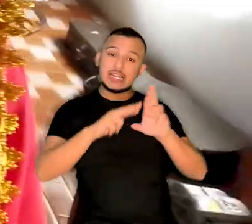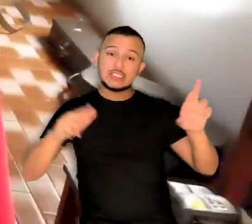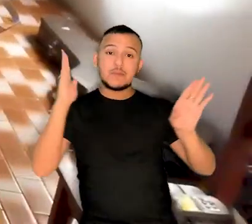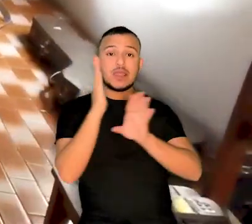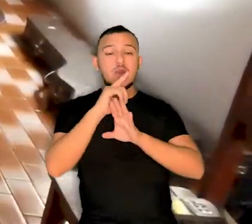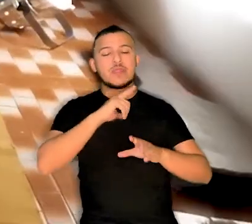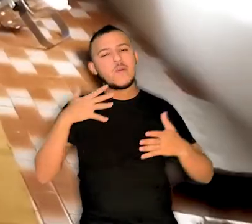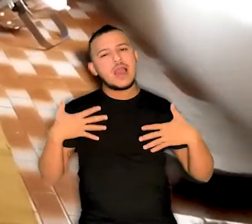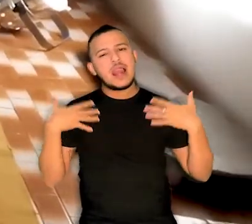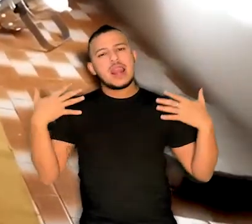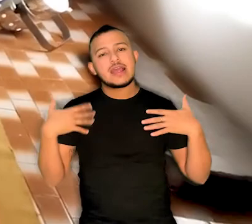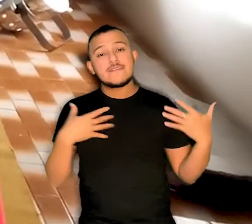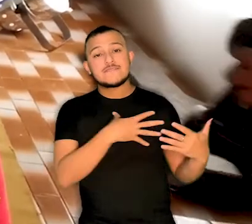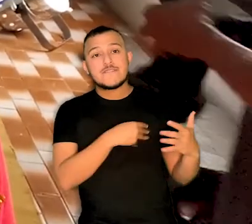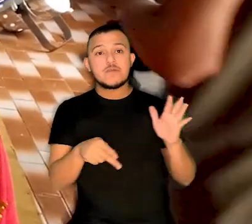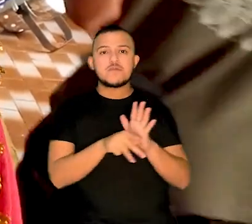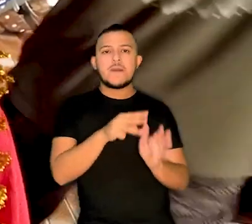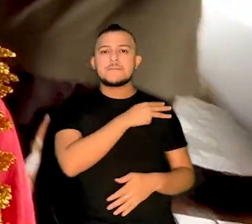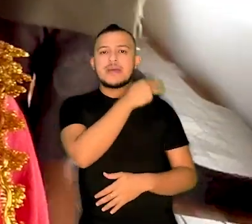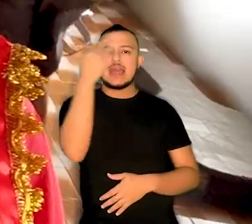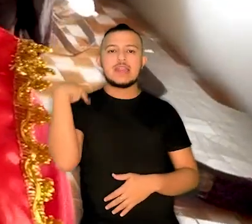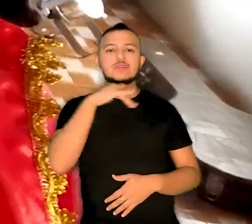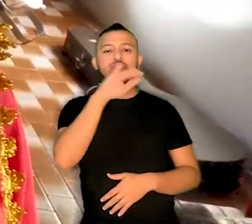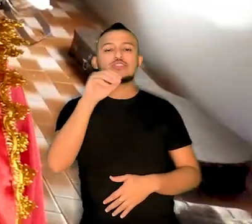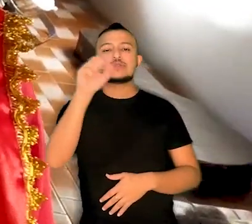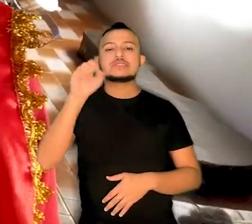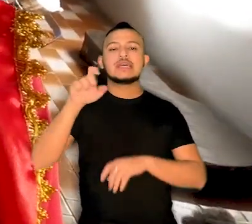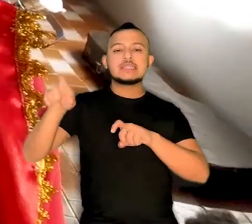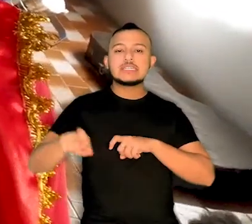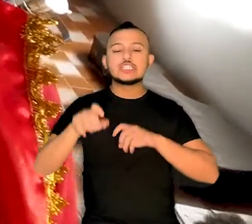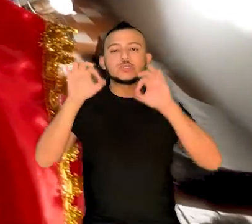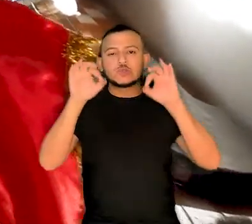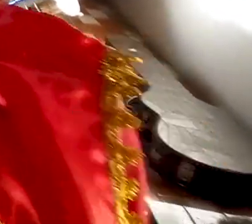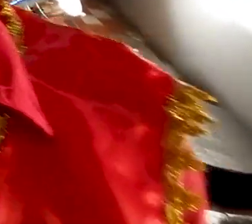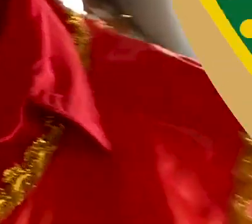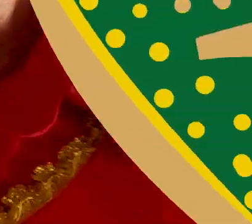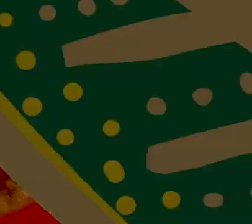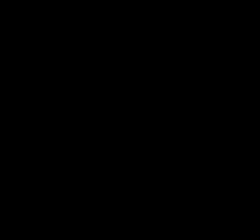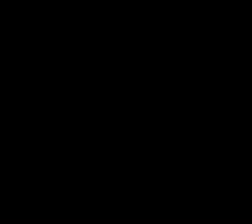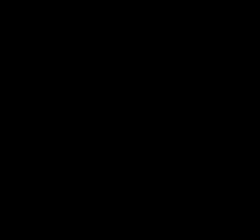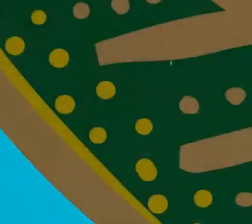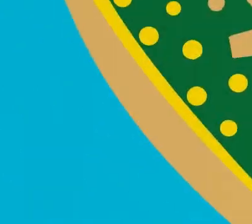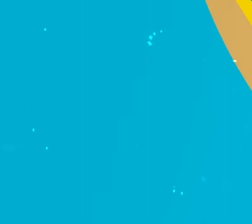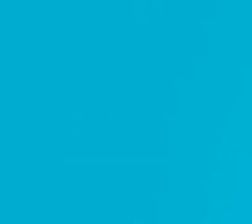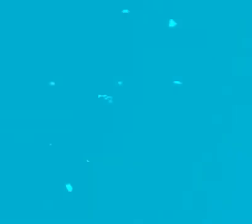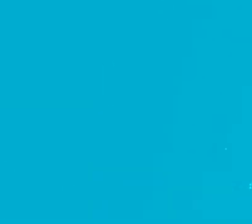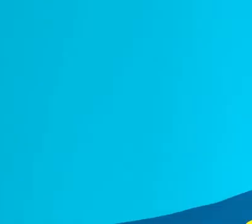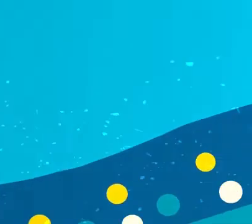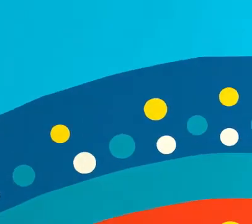porque eu tenho alegria. Sendo filho de Maria, de José o carpinteiro, justo e muito cordeiro, diz a nova profecia.